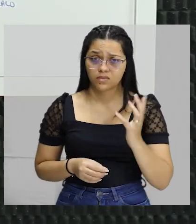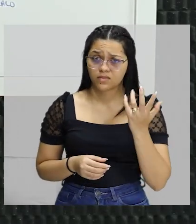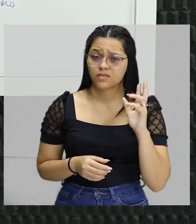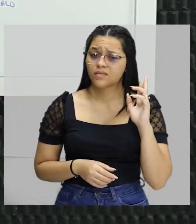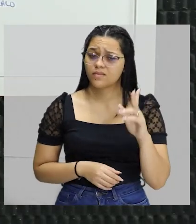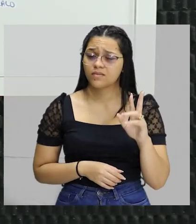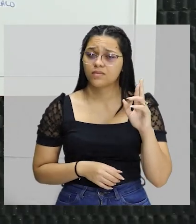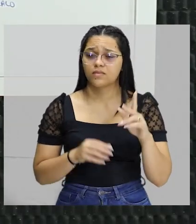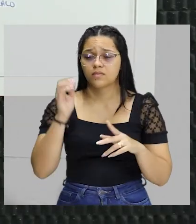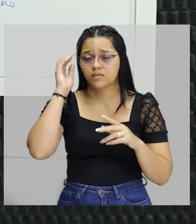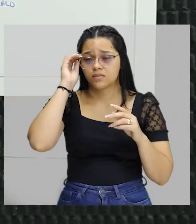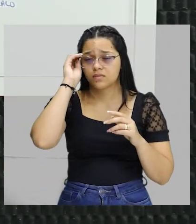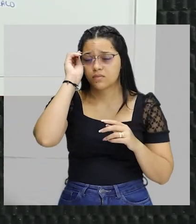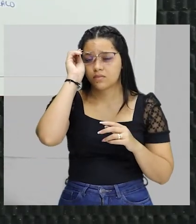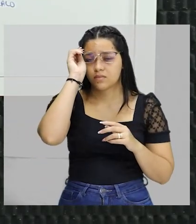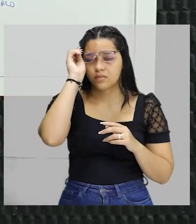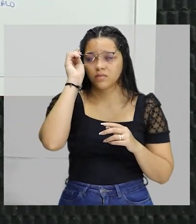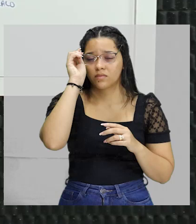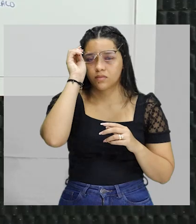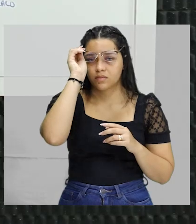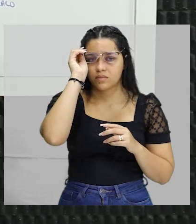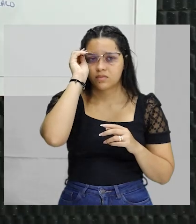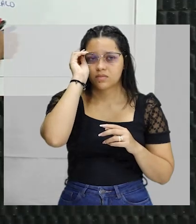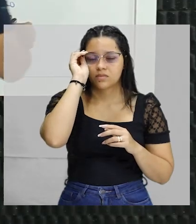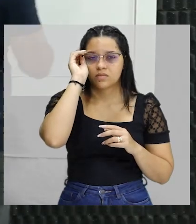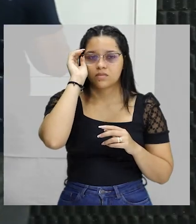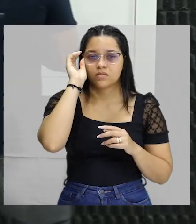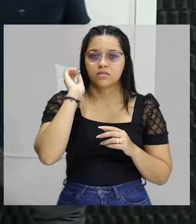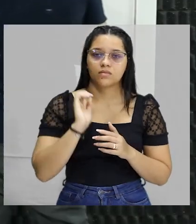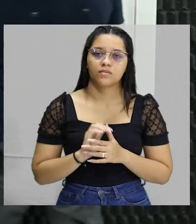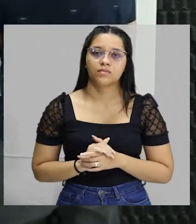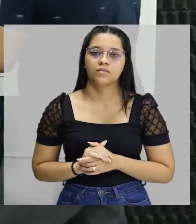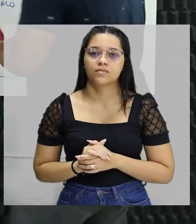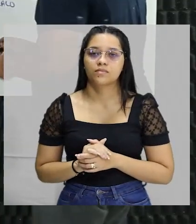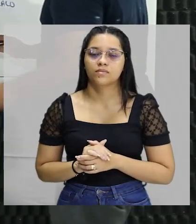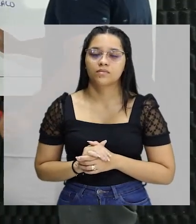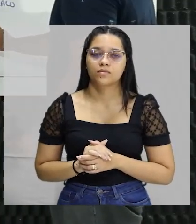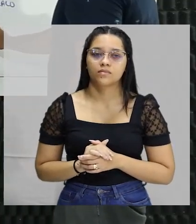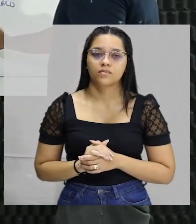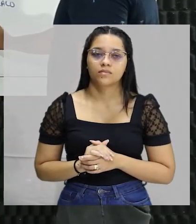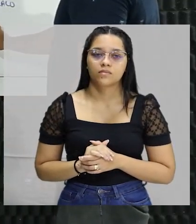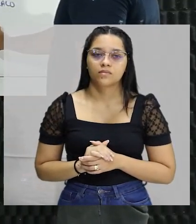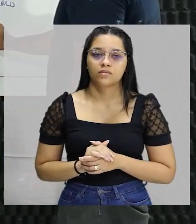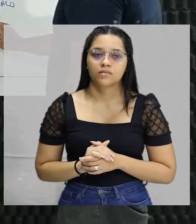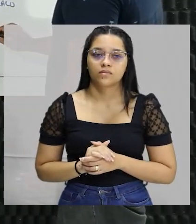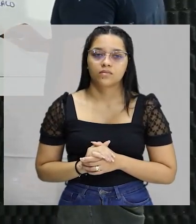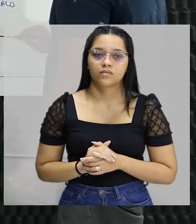diferente, ok? É como se fosse o seguinte: